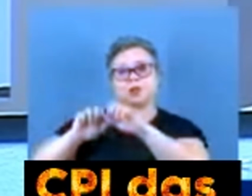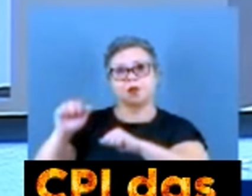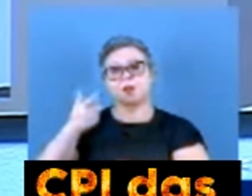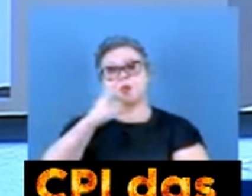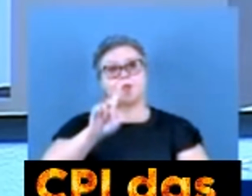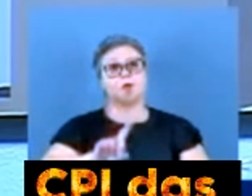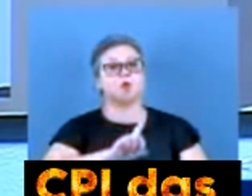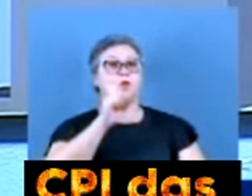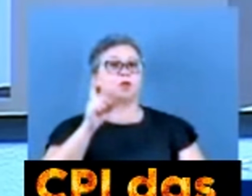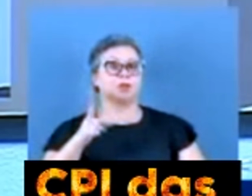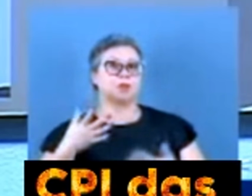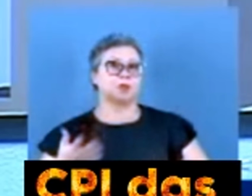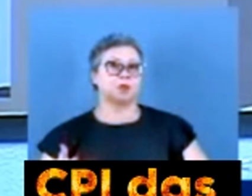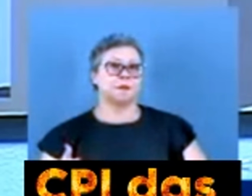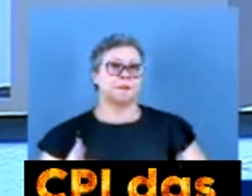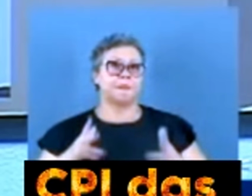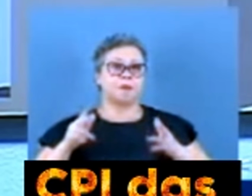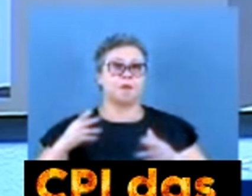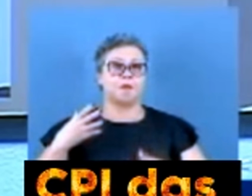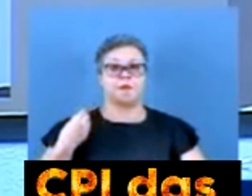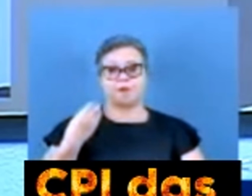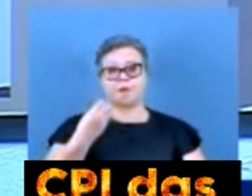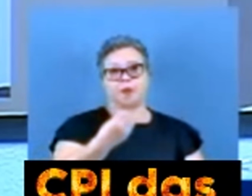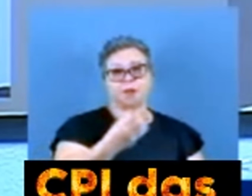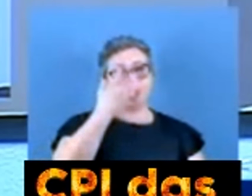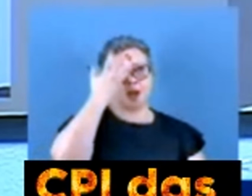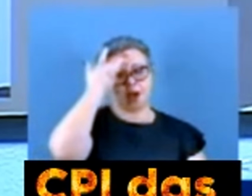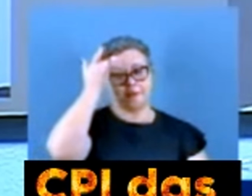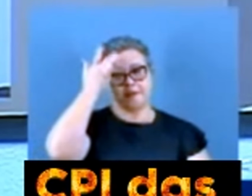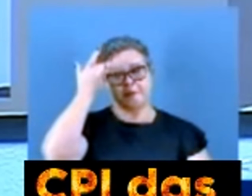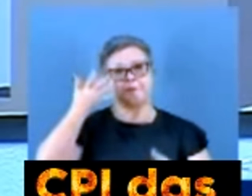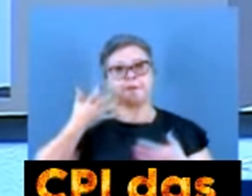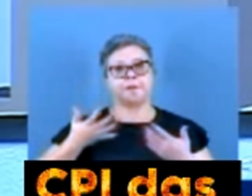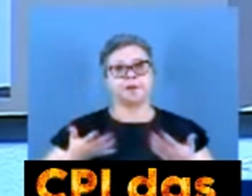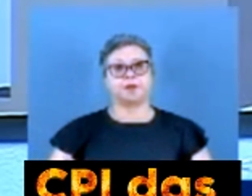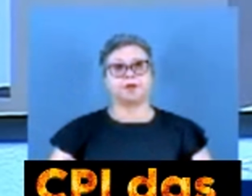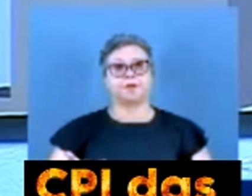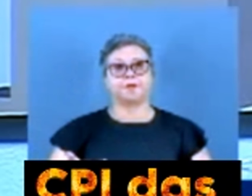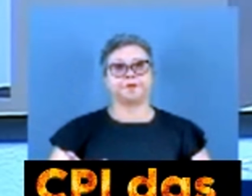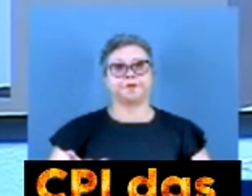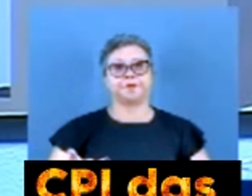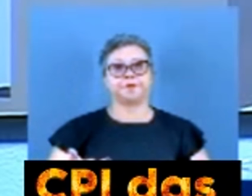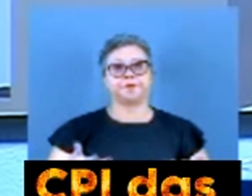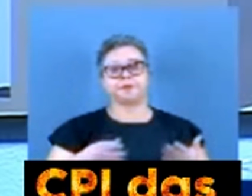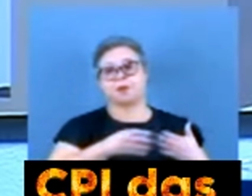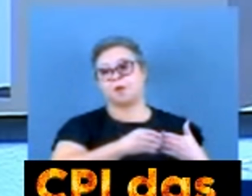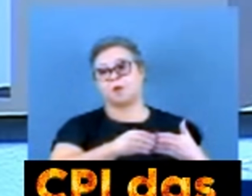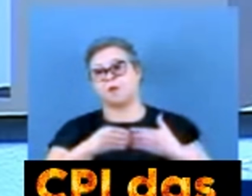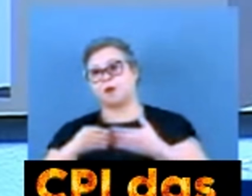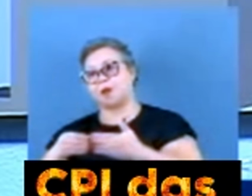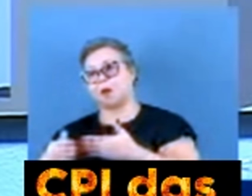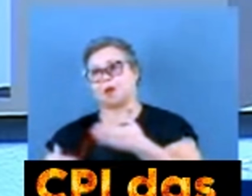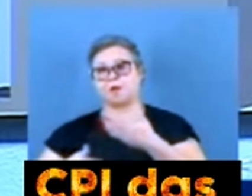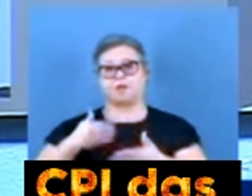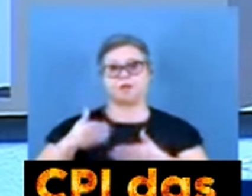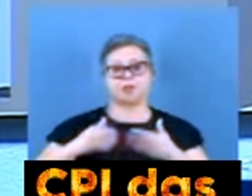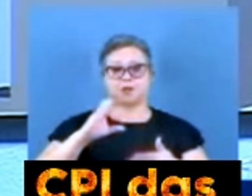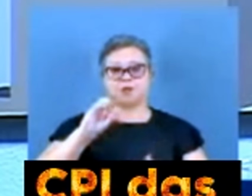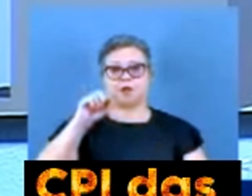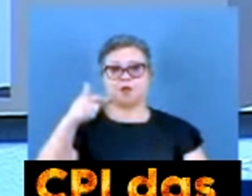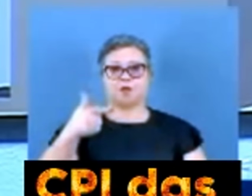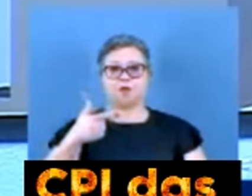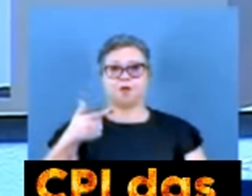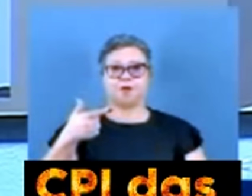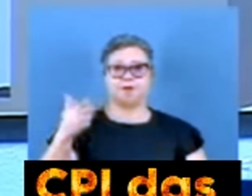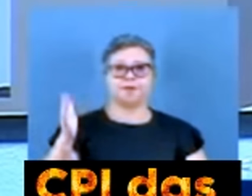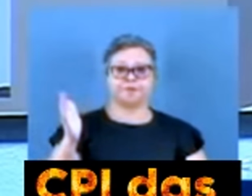depois. Como eu vou viajar amanhã para acompanhar todo o processo da COP28, que